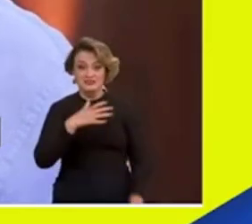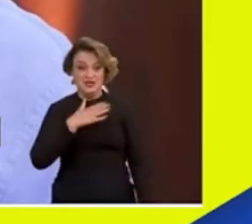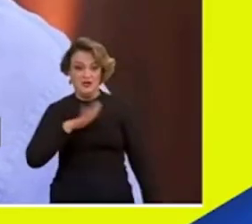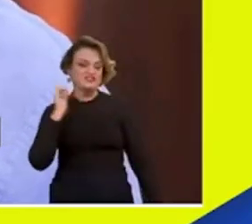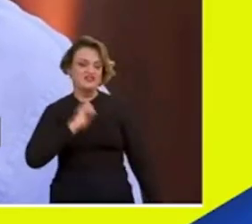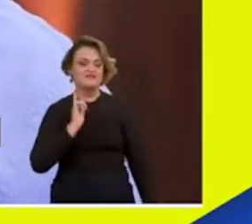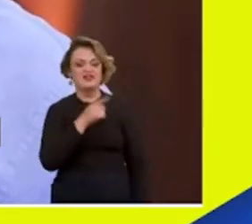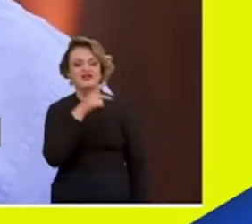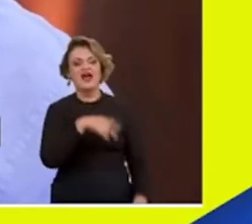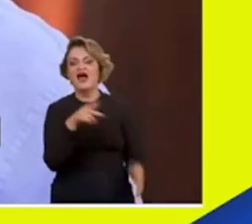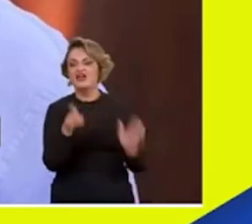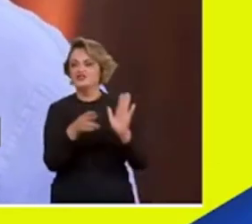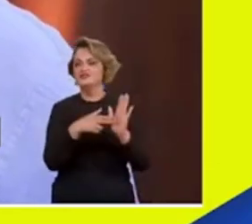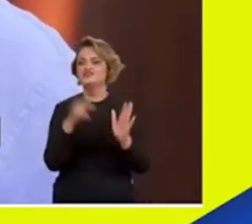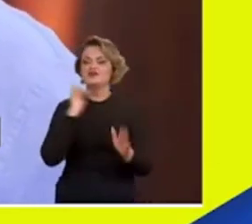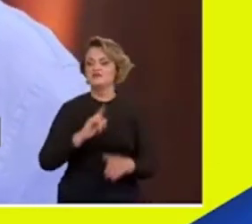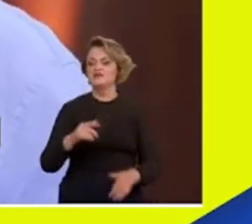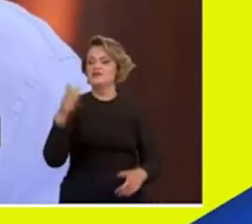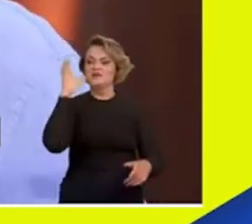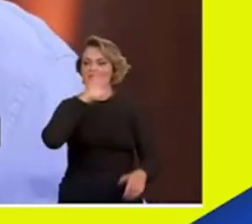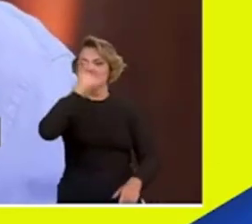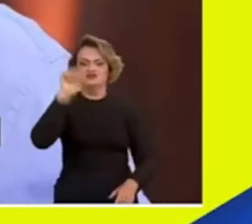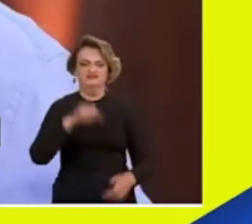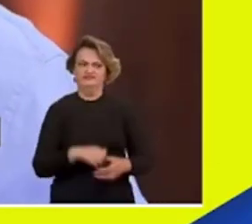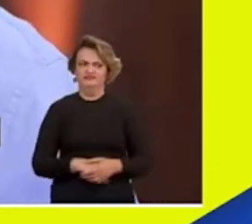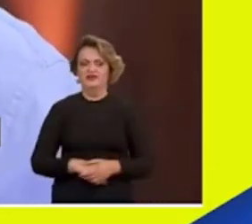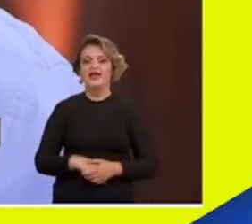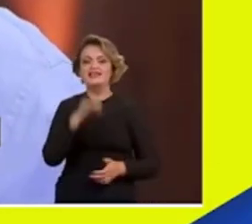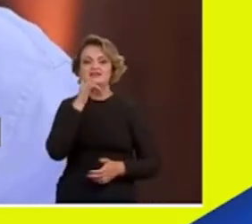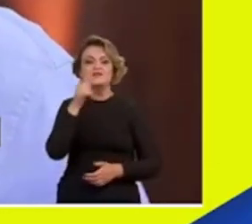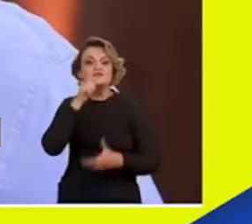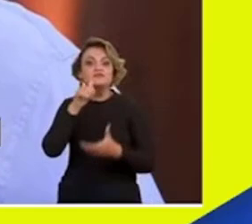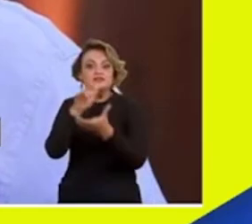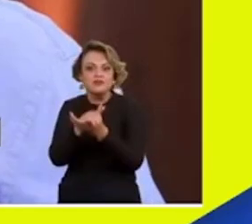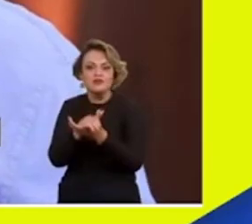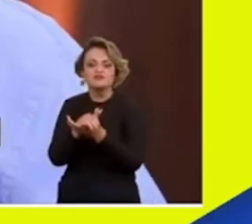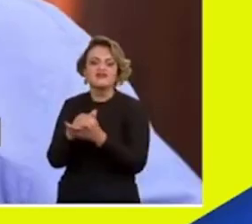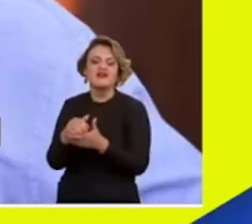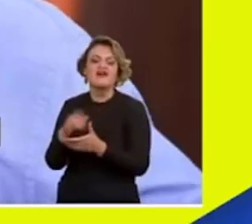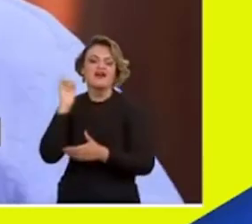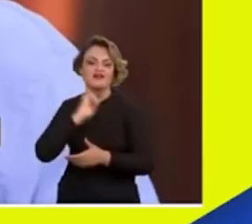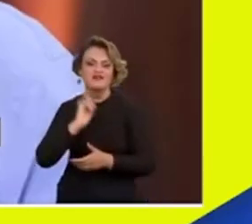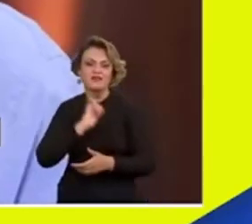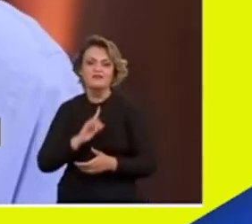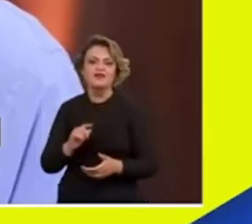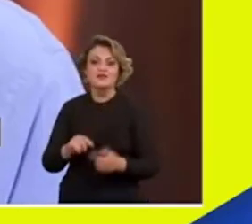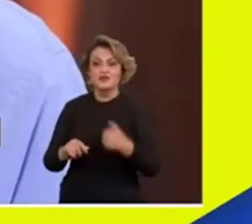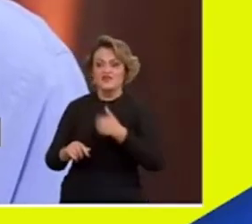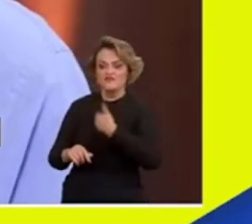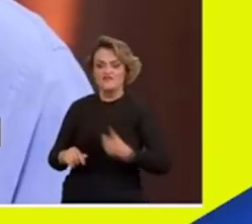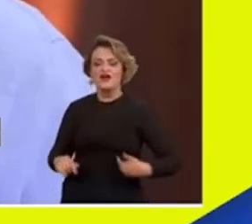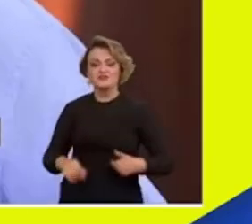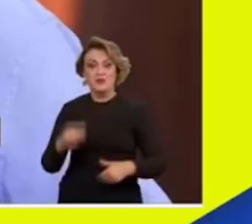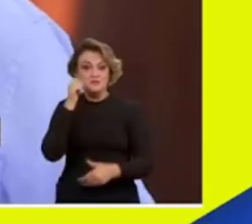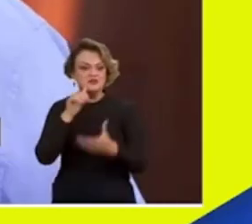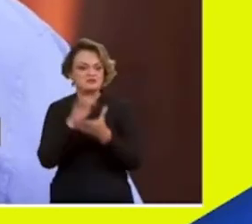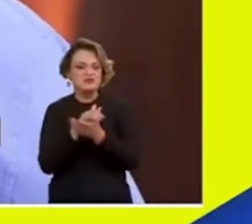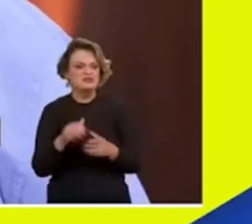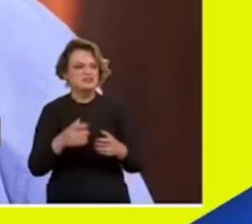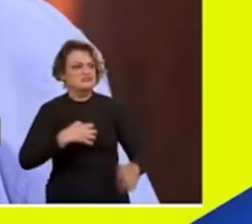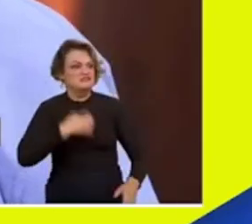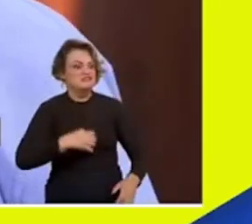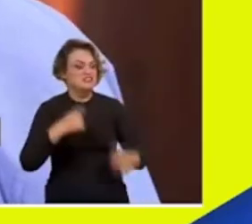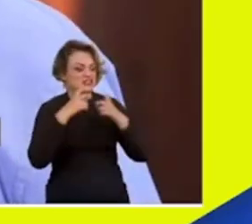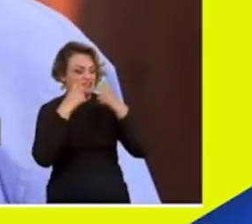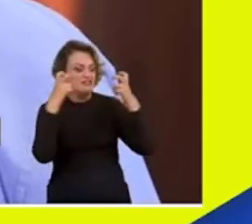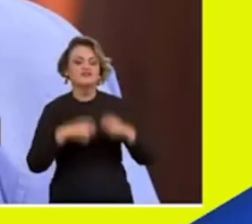eu sou vascaíno, a Janja é flamenguista, a gente quebra o pau, sabe? Ela grita, ela fica nervosa. E o meu Vasco está muito